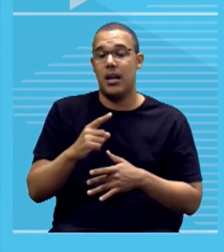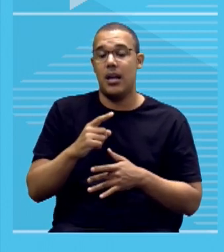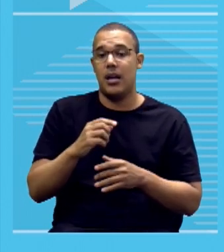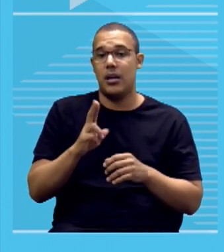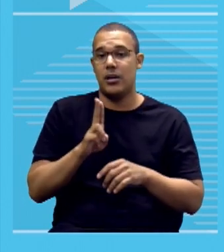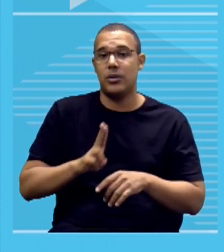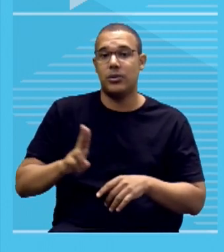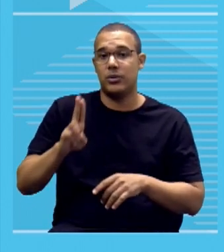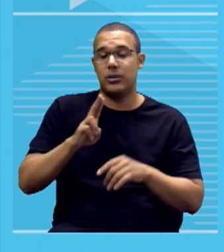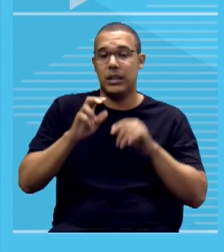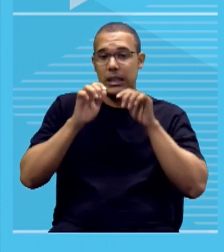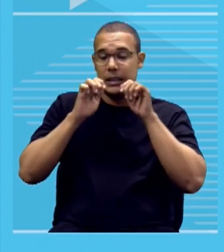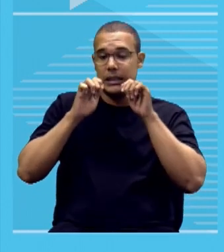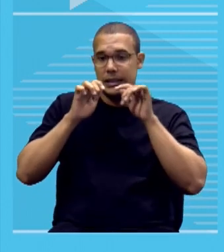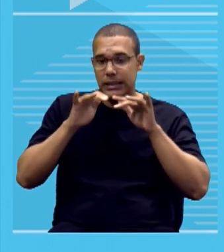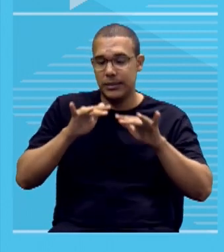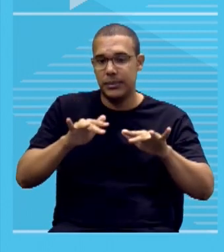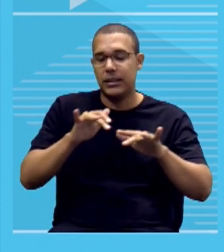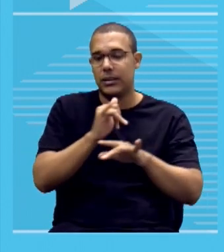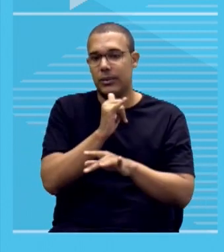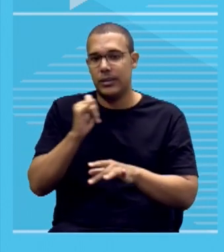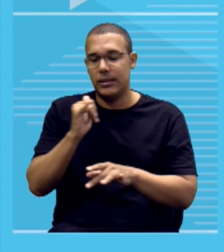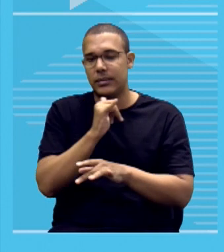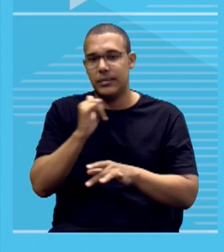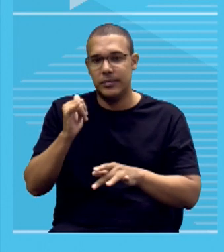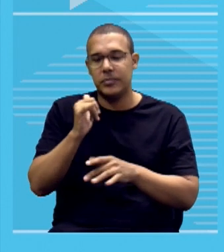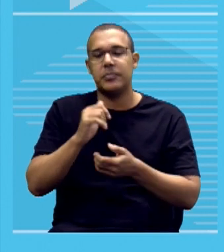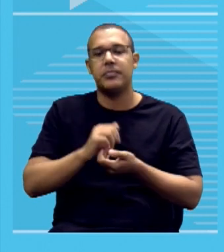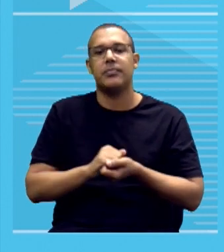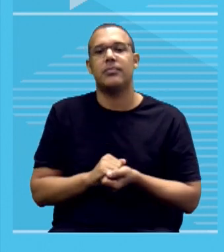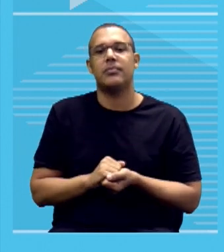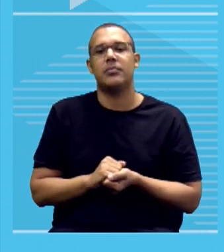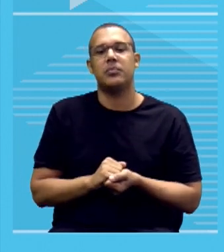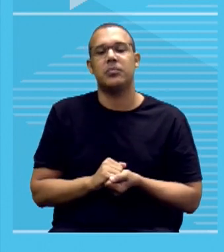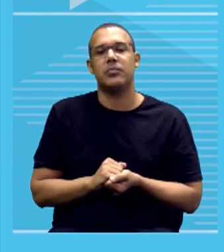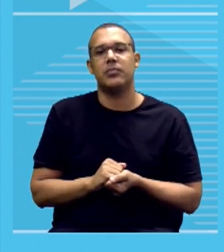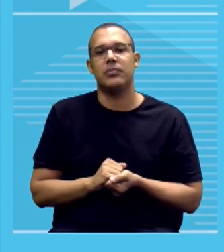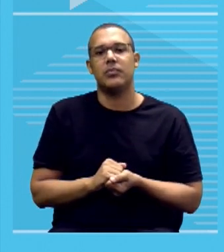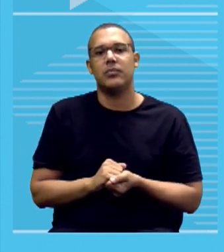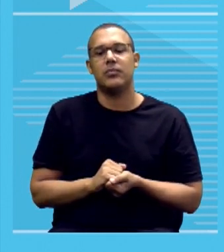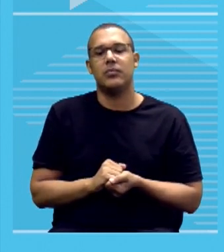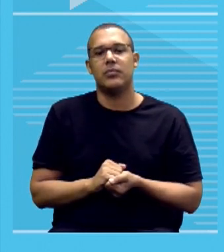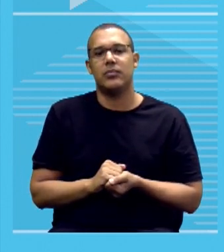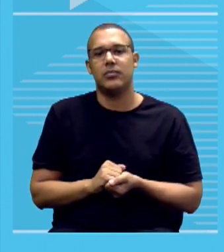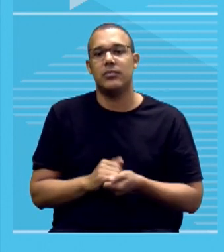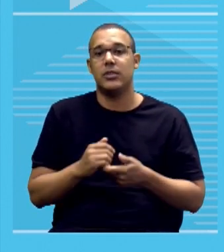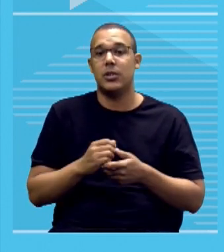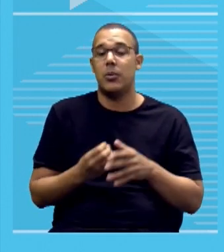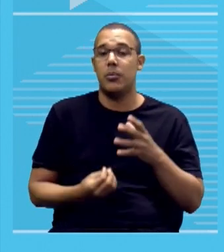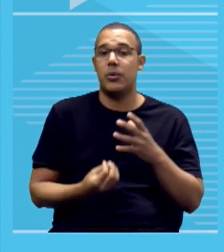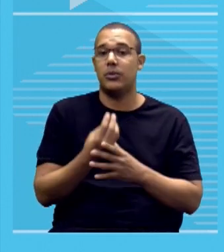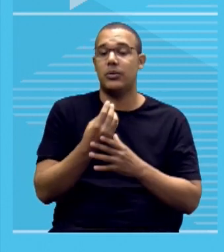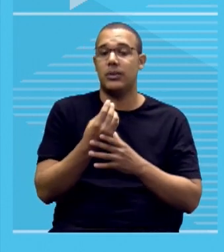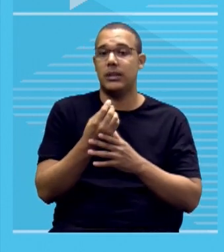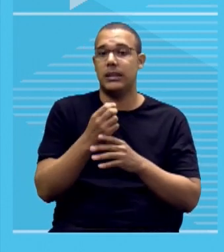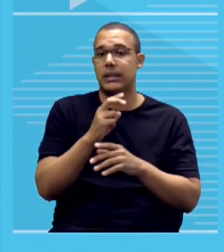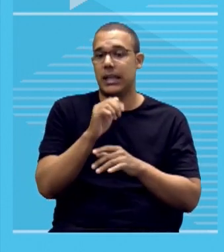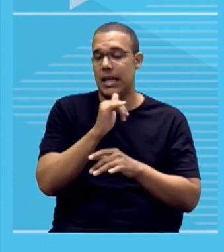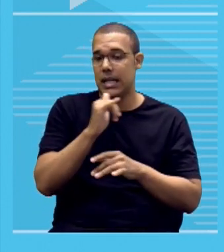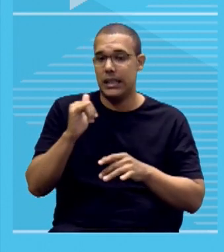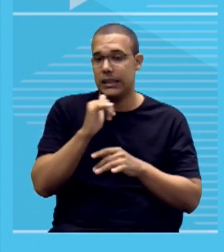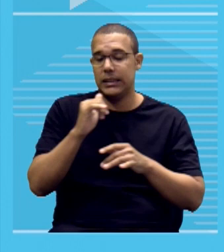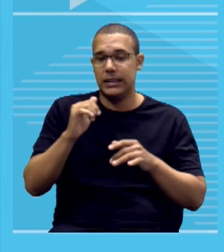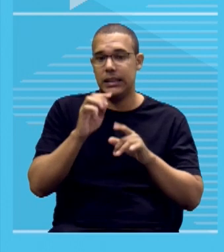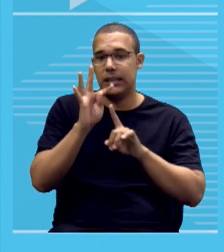aplicada na dissipação da energia. Então, todo mundo que dissipa energia, basicamente, produz energia térmica. O receptor